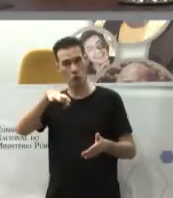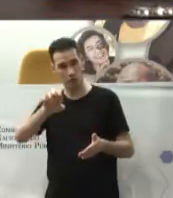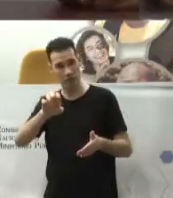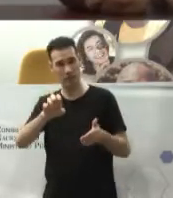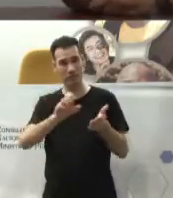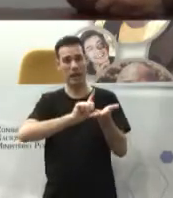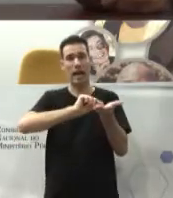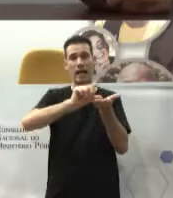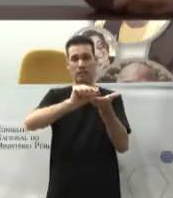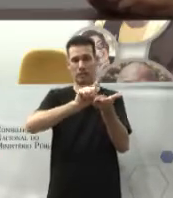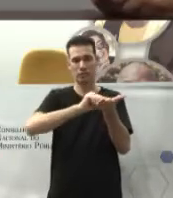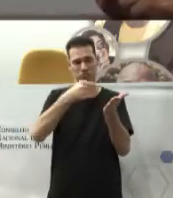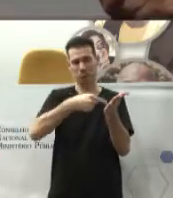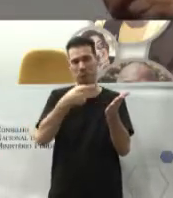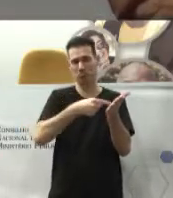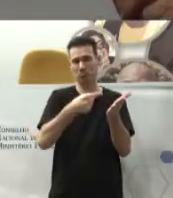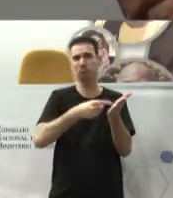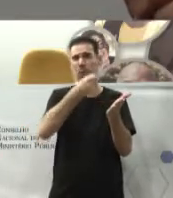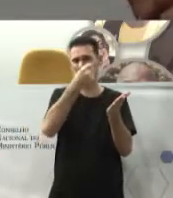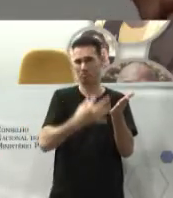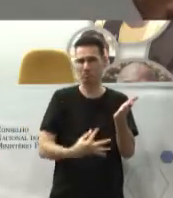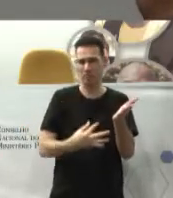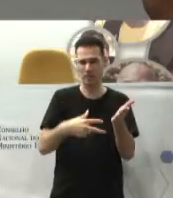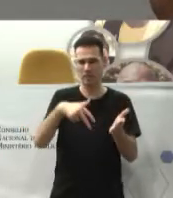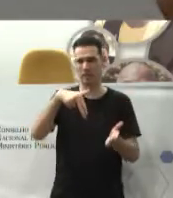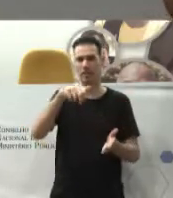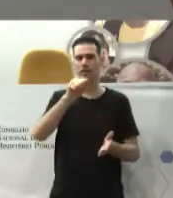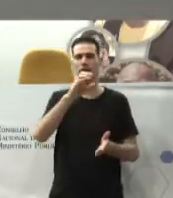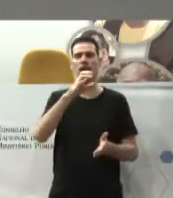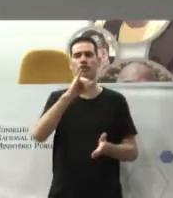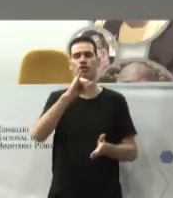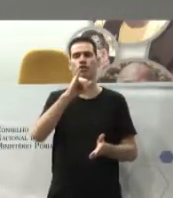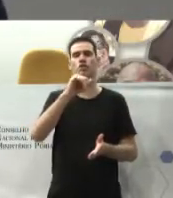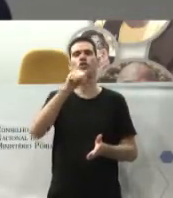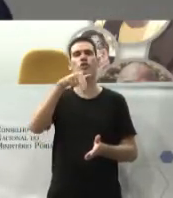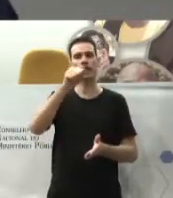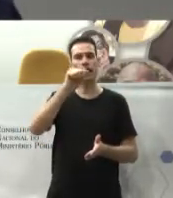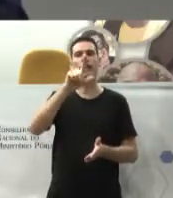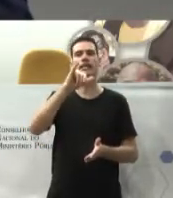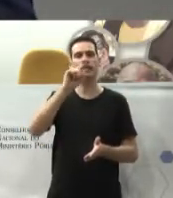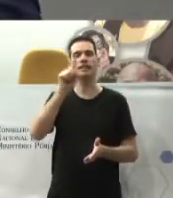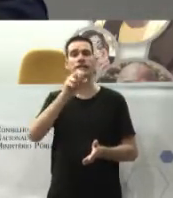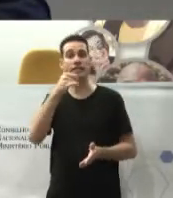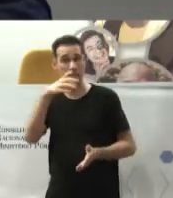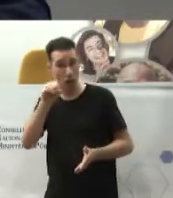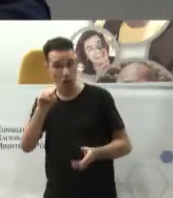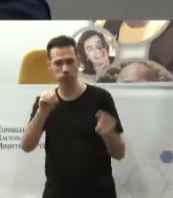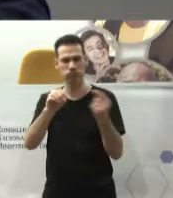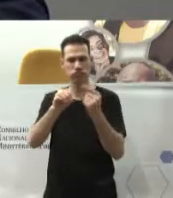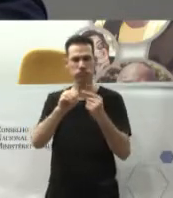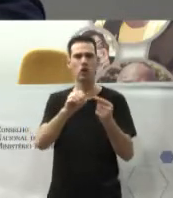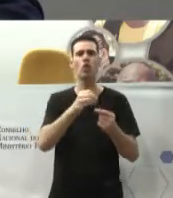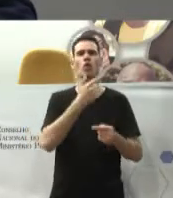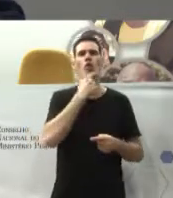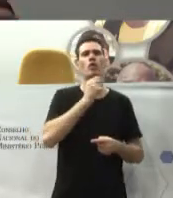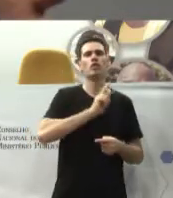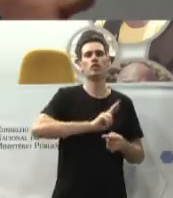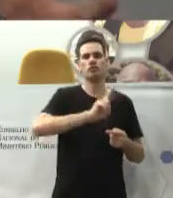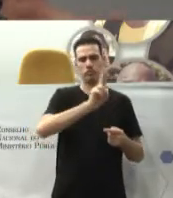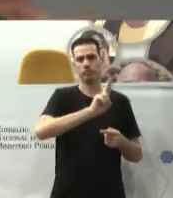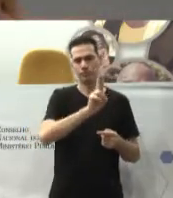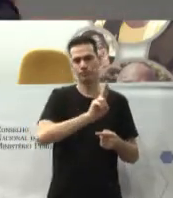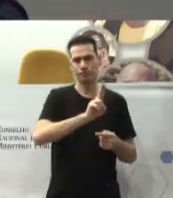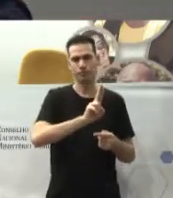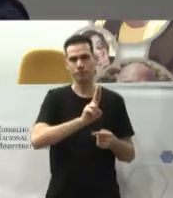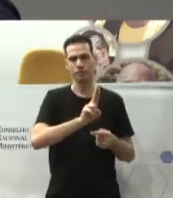relacionados à judicialização. E dentro desse contexto está lá o Dr. Arnaldo Rossepian, é um dos autores do processo, e é